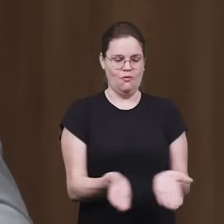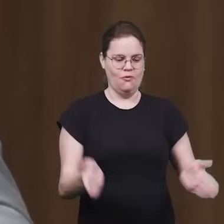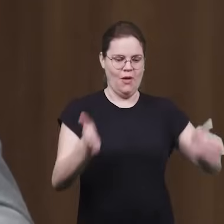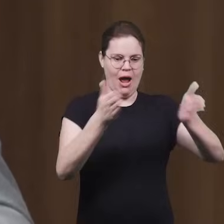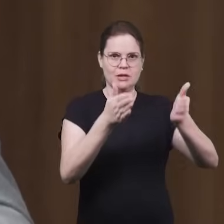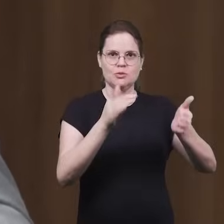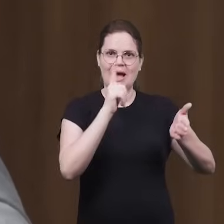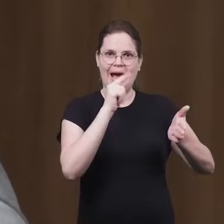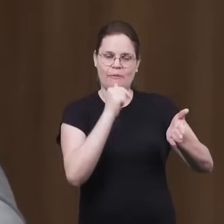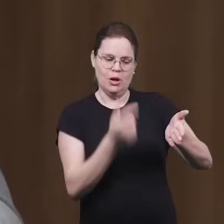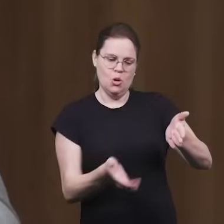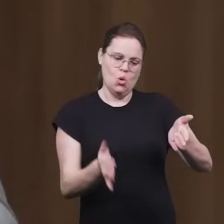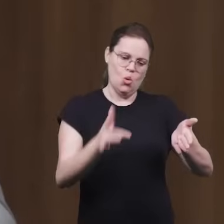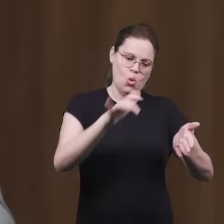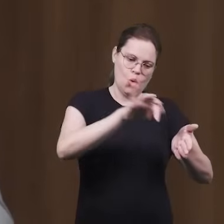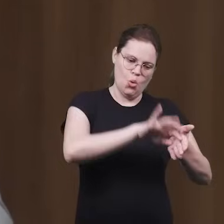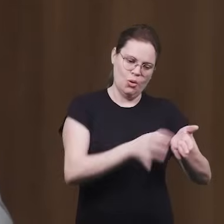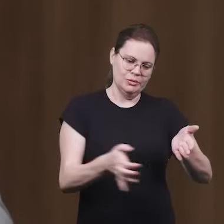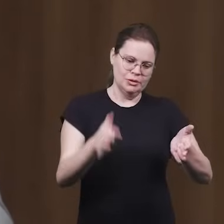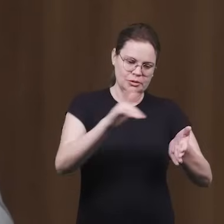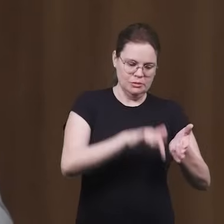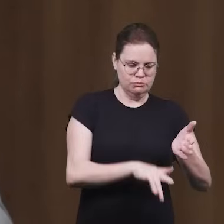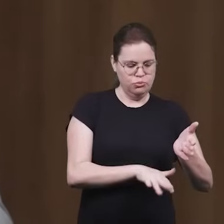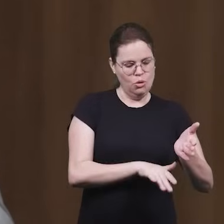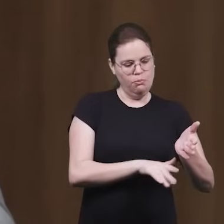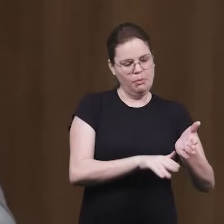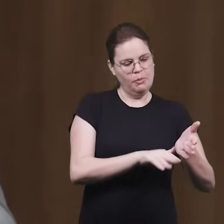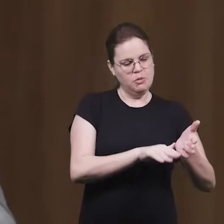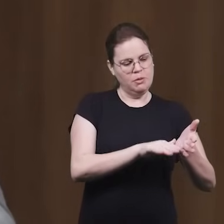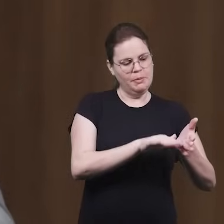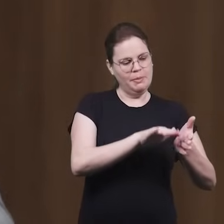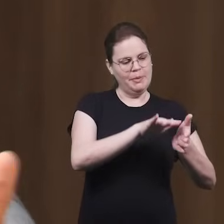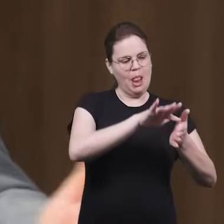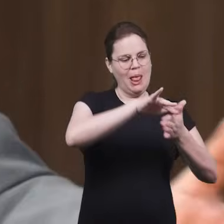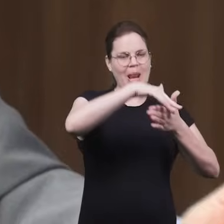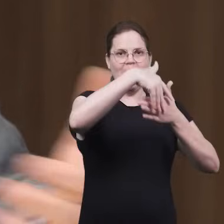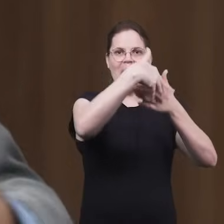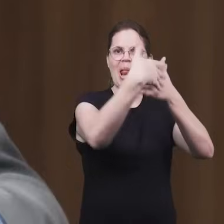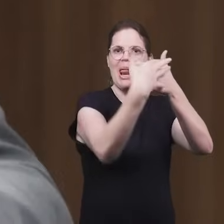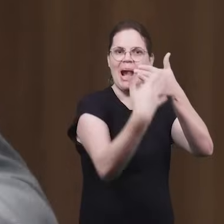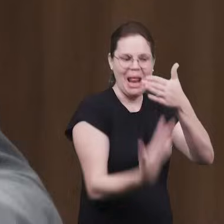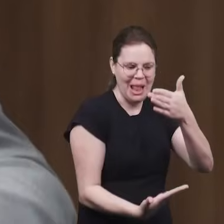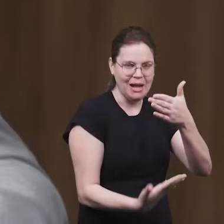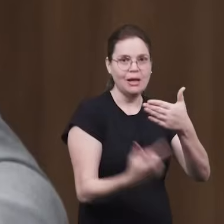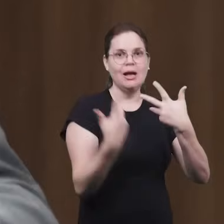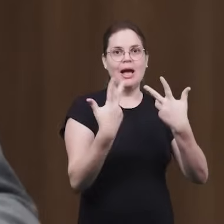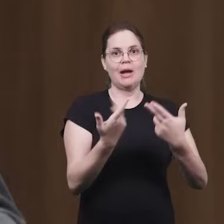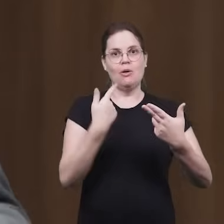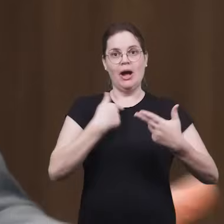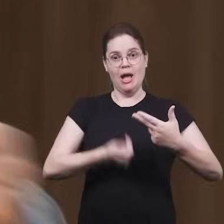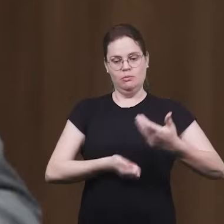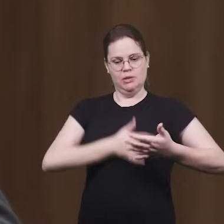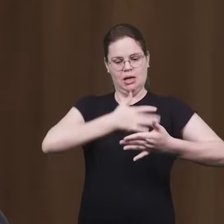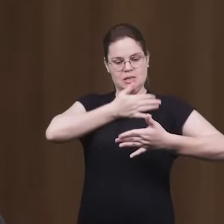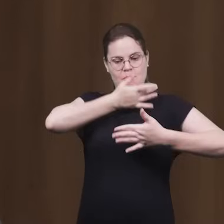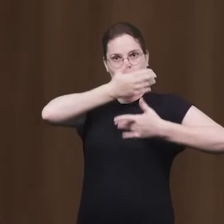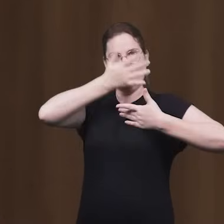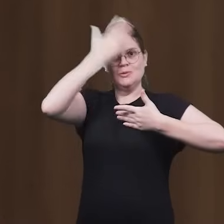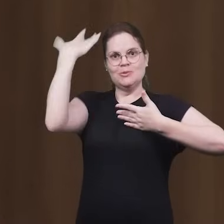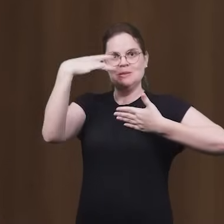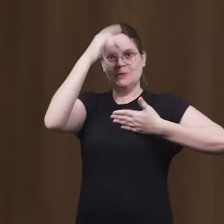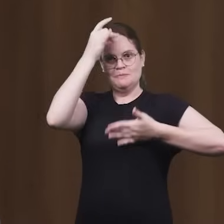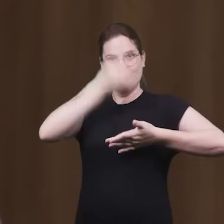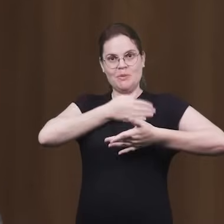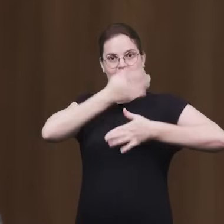outro. Então, a maneira mais segura de você saber se você está cheio do Espírito Santo é quando você transborda.